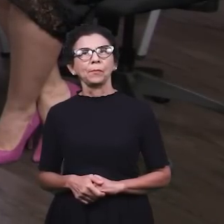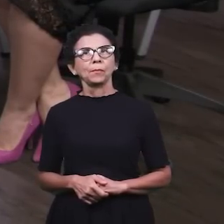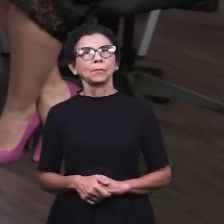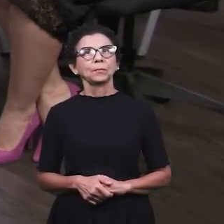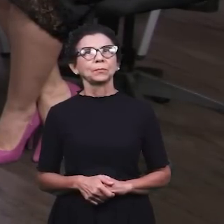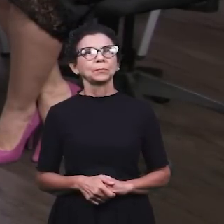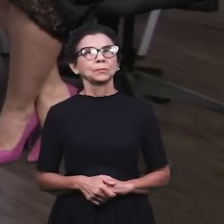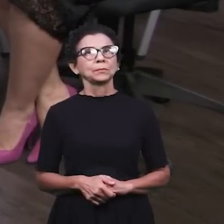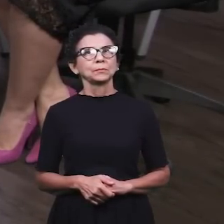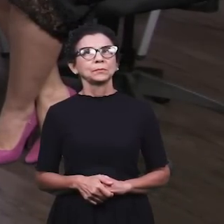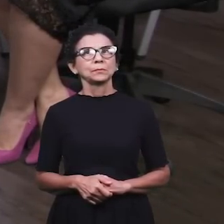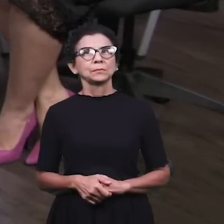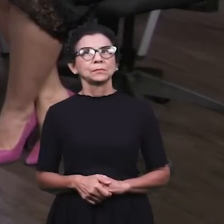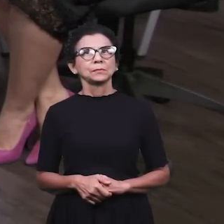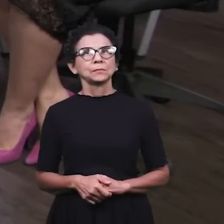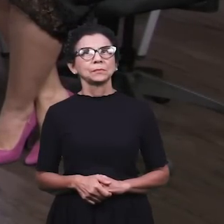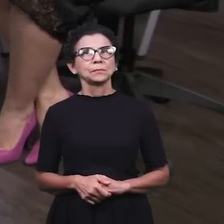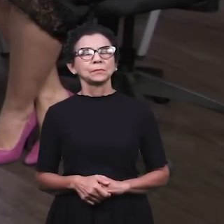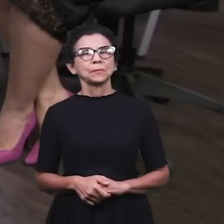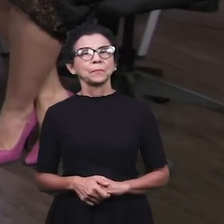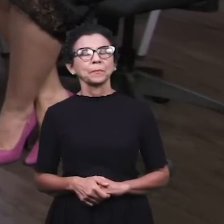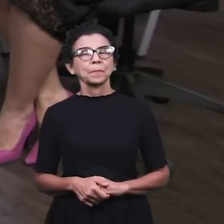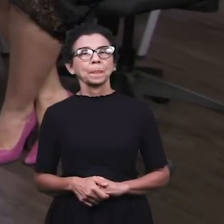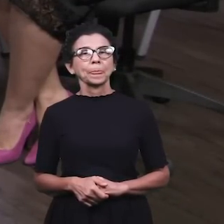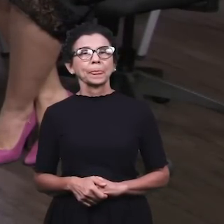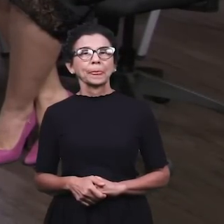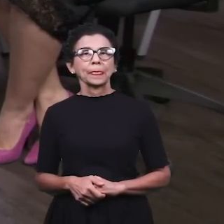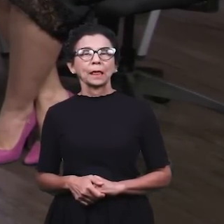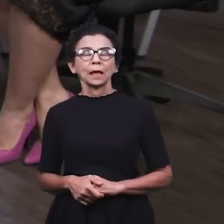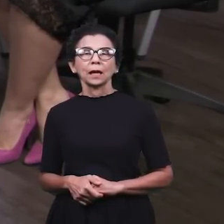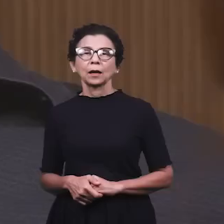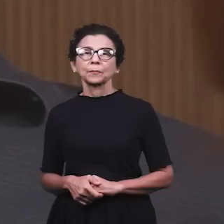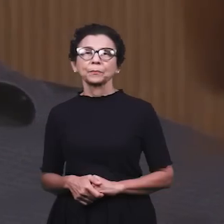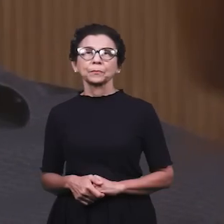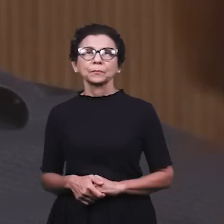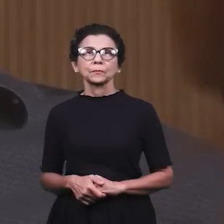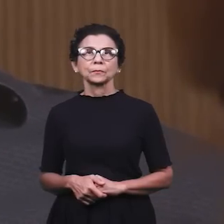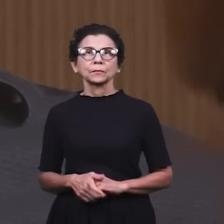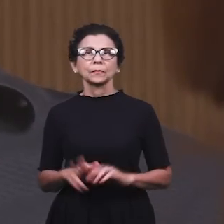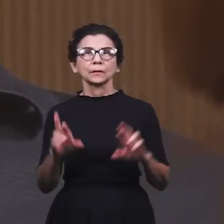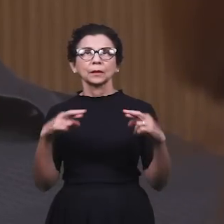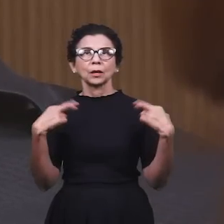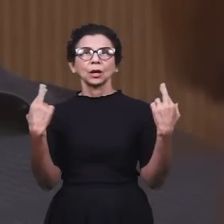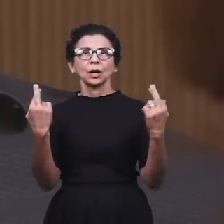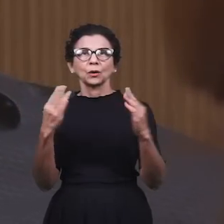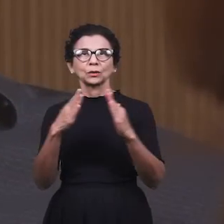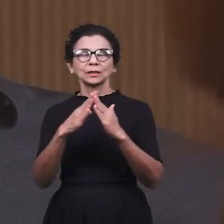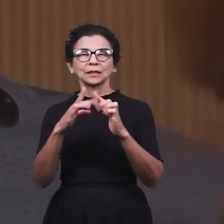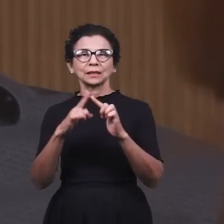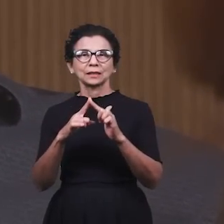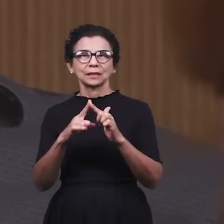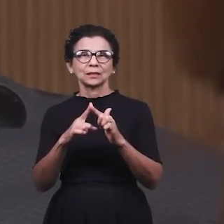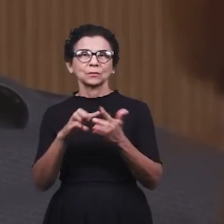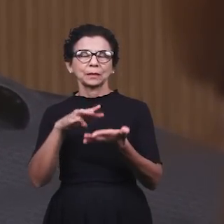primeiramente, voltando, eu sou André, da igreja de Apiacá, do Polo de Apiacá, do pastor César. E agora voltando à